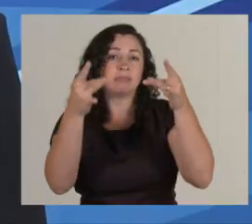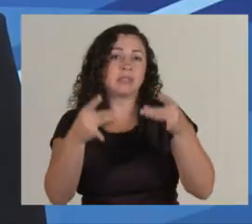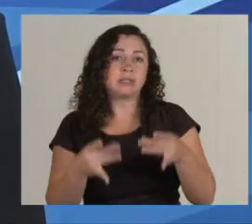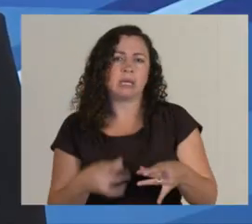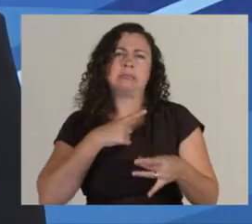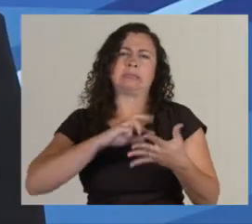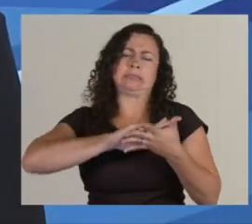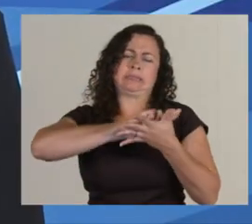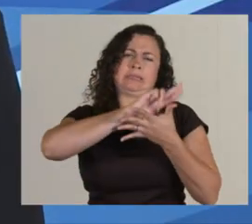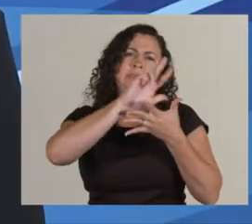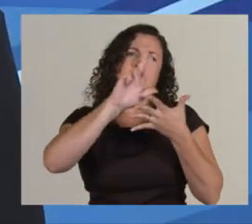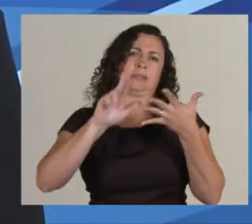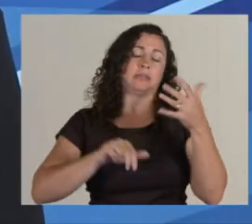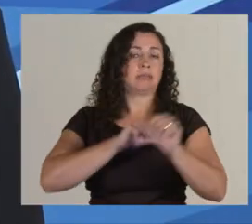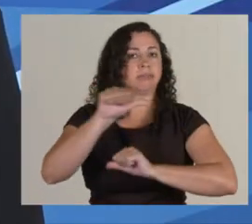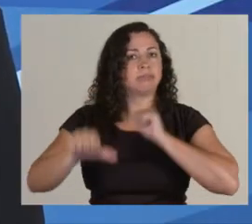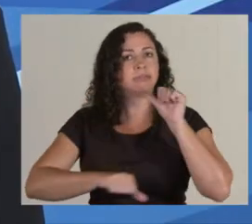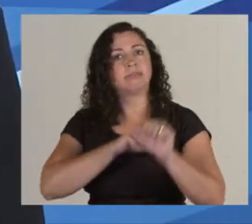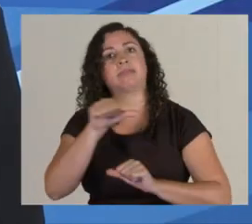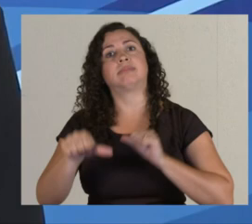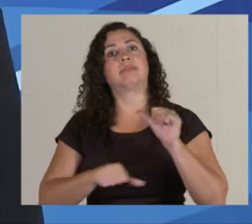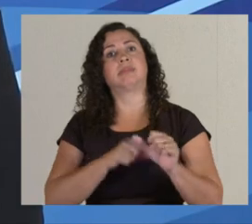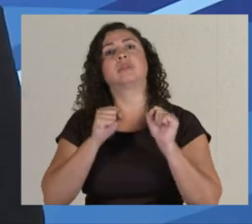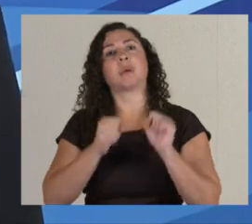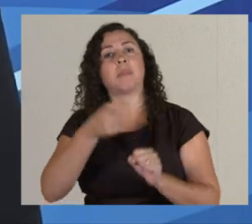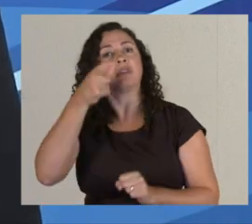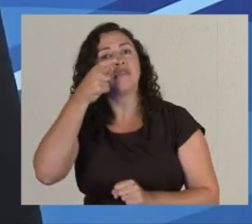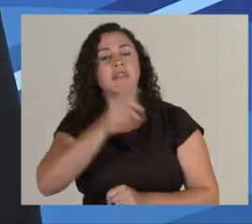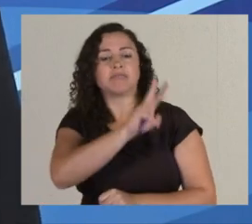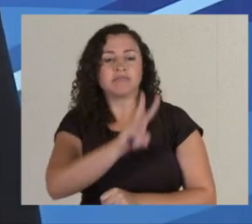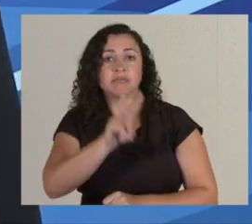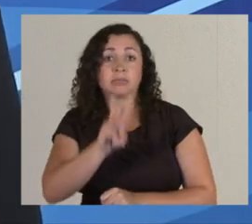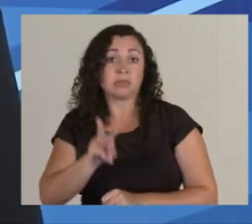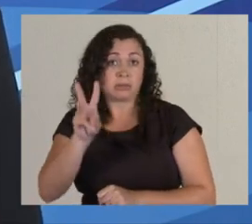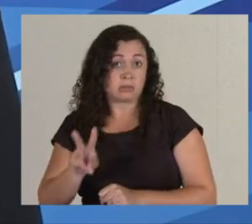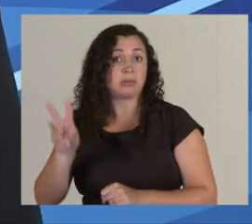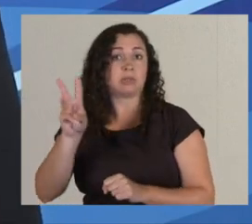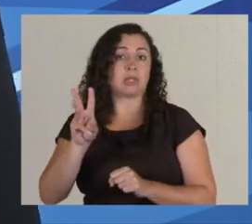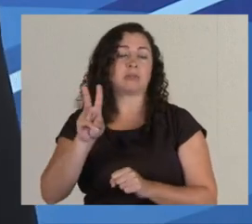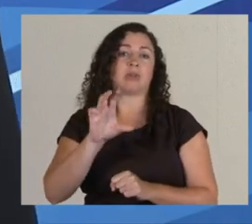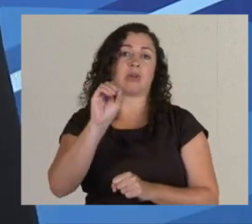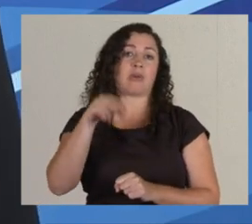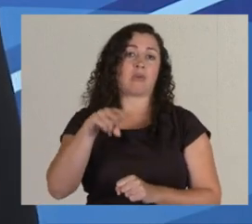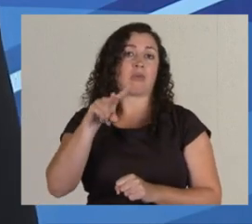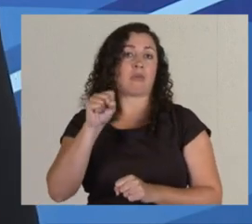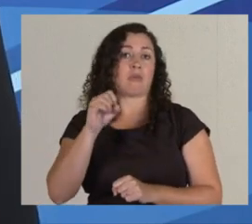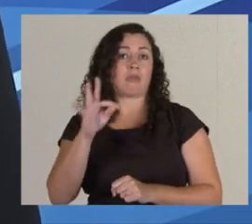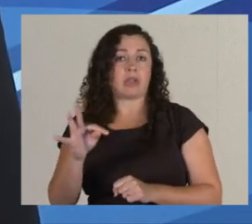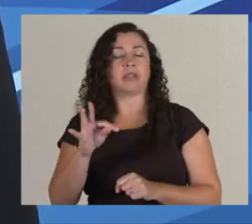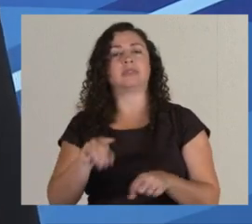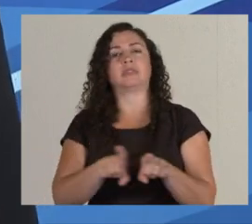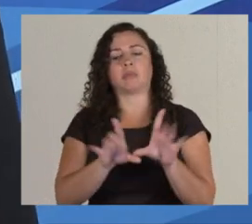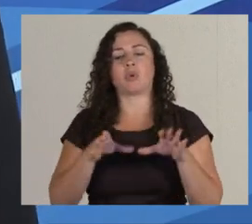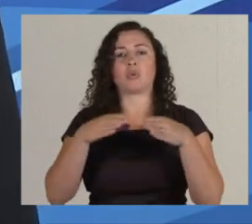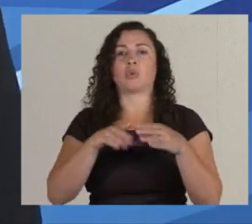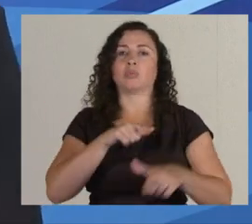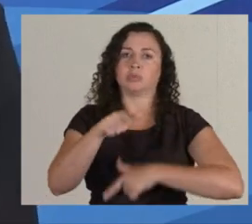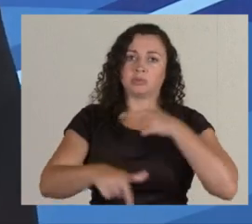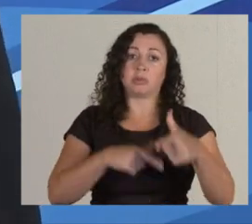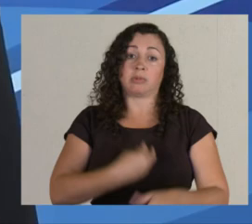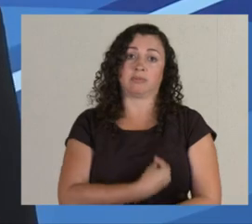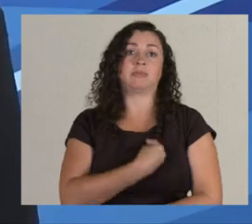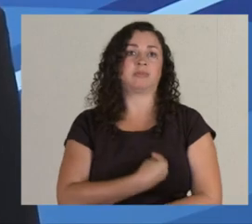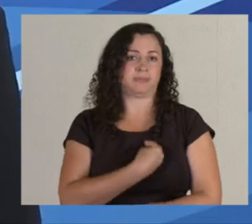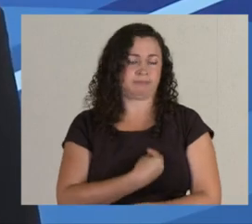os detalhes, porque são muitas mudanças e alterações, aí é só consultar a página da Convest, o grupo de trabalho aí